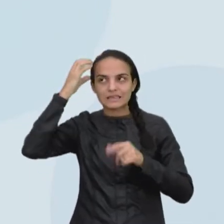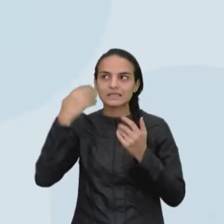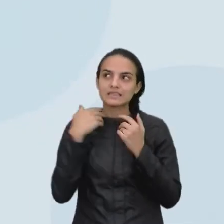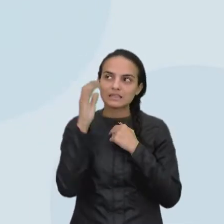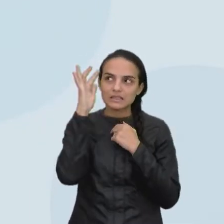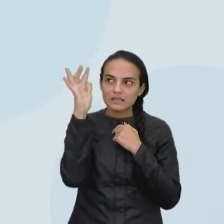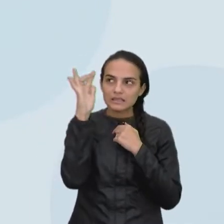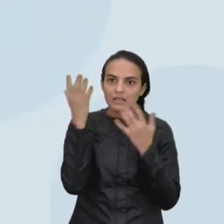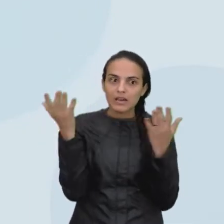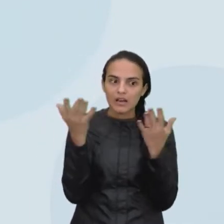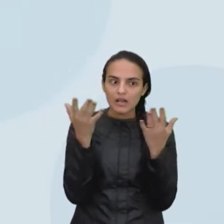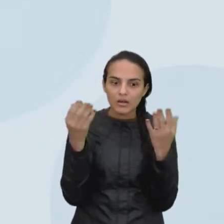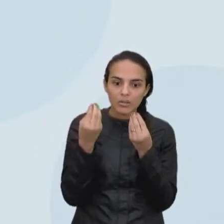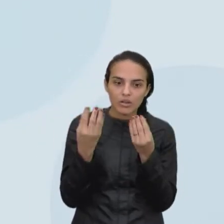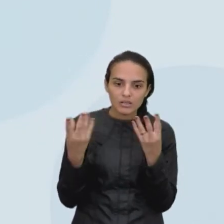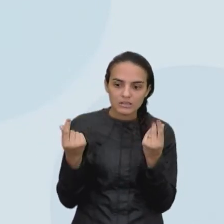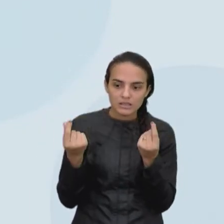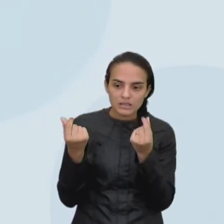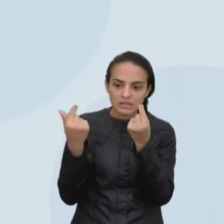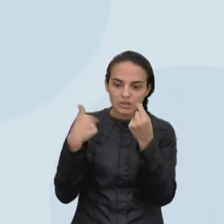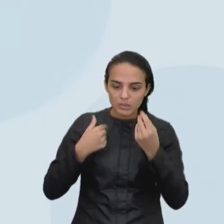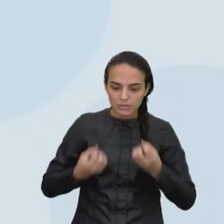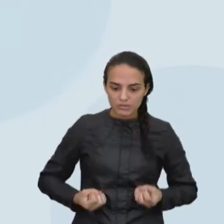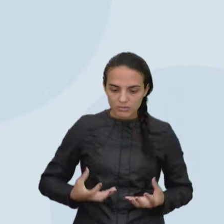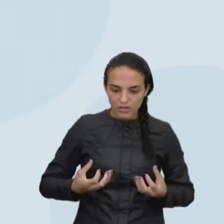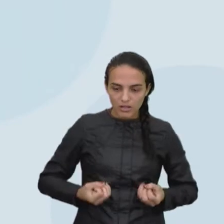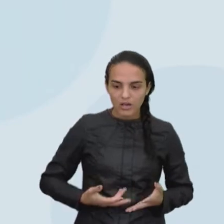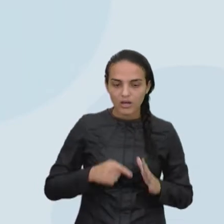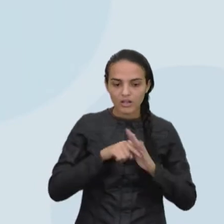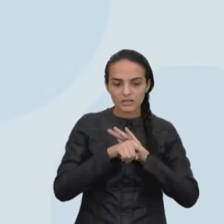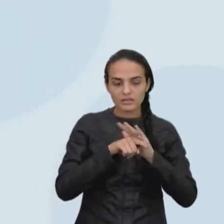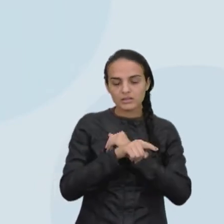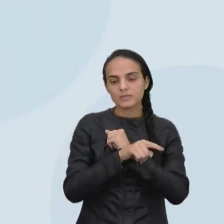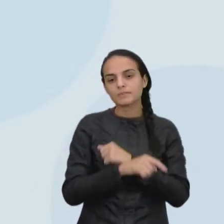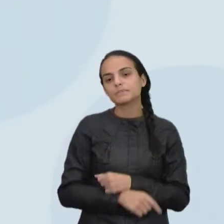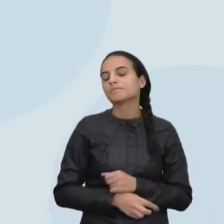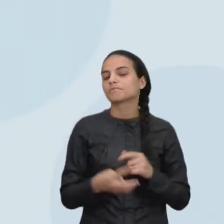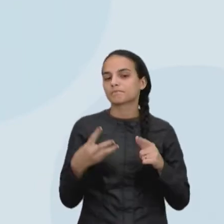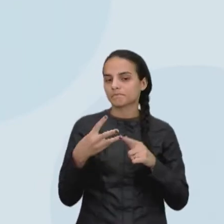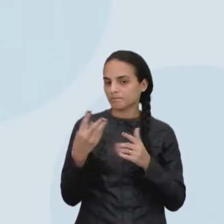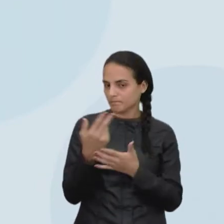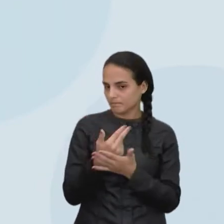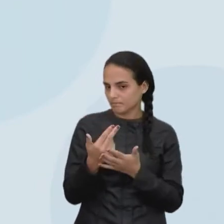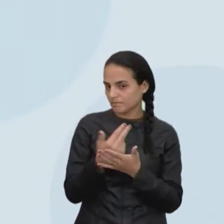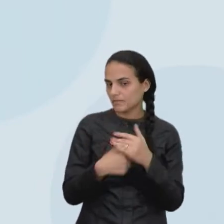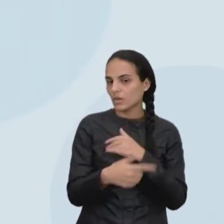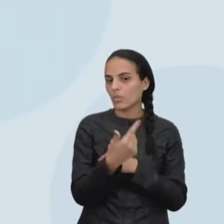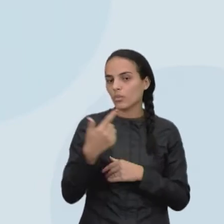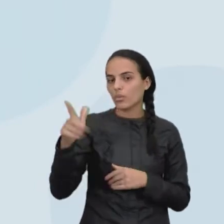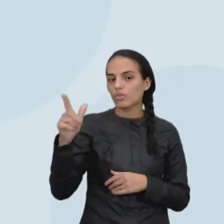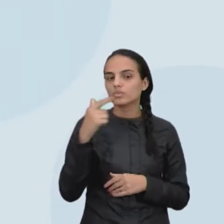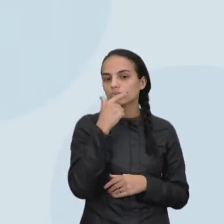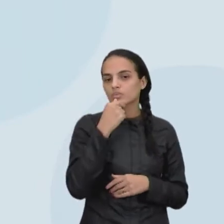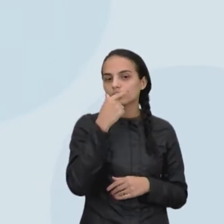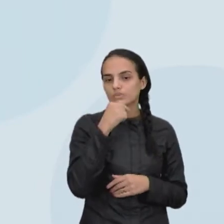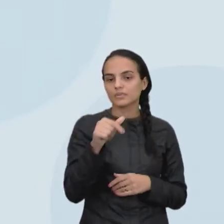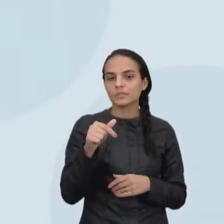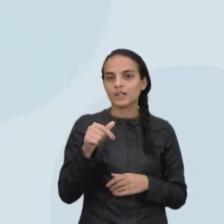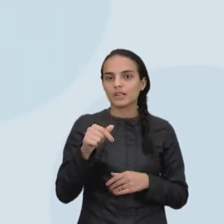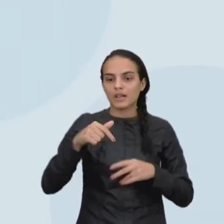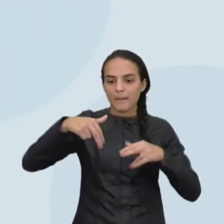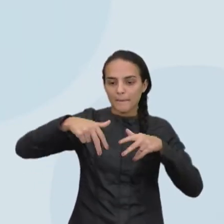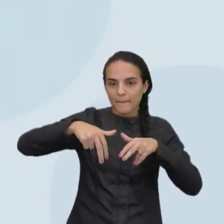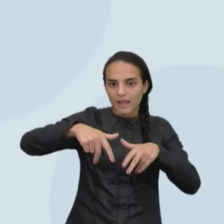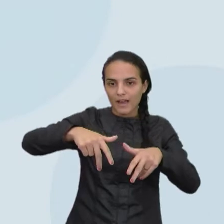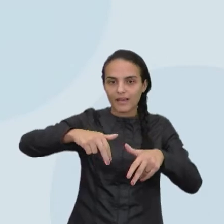pensando, meu Deus, quanto dinheiro eu tô gastando para fazer essa pesquisa. E o nosso terceiro desenho tem um outro rapaz, aqui ele tem várias pernas e vários braços,